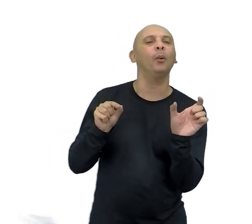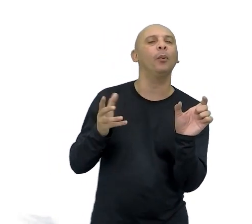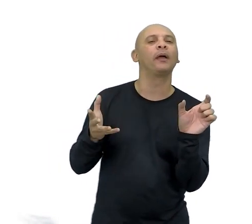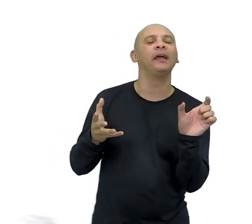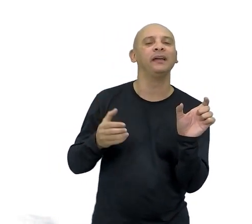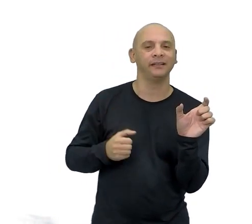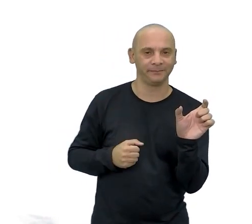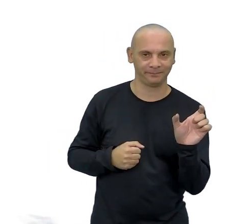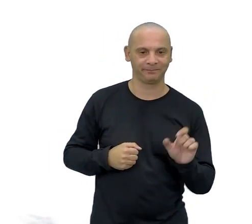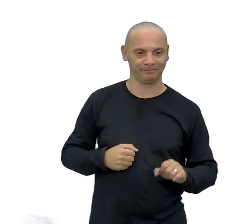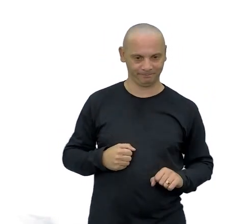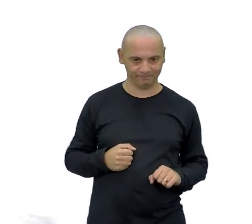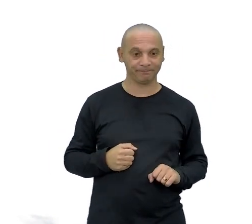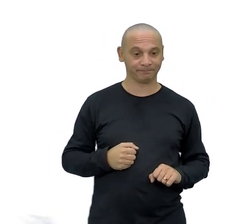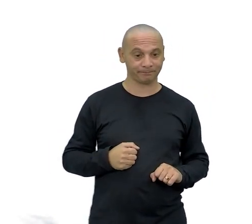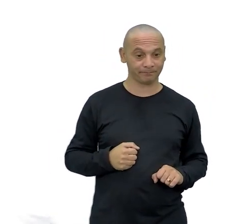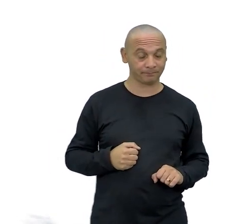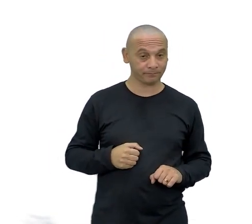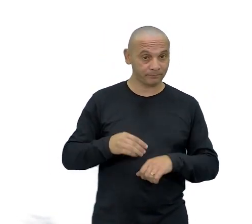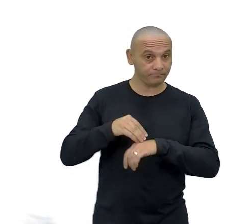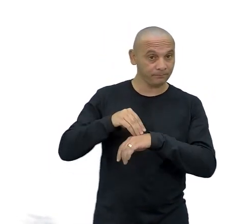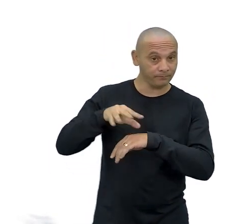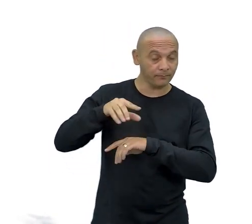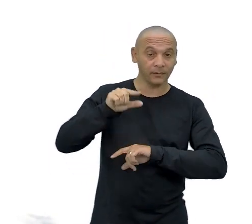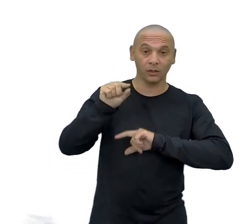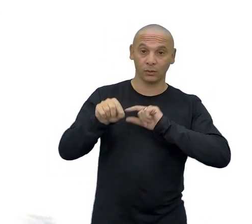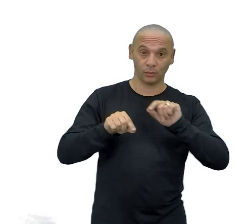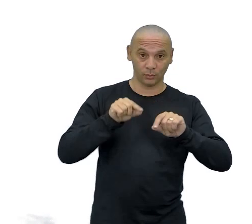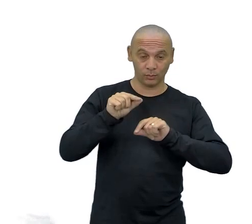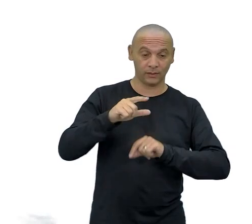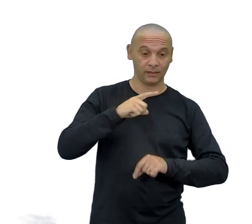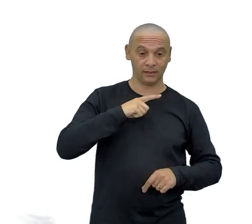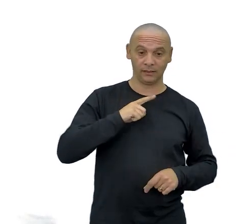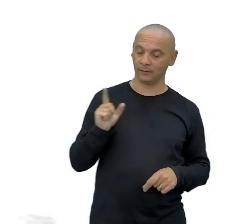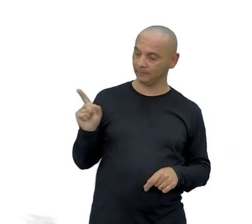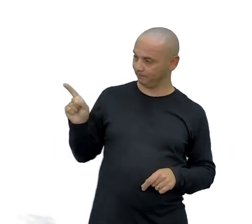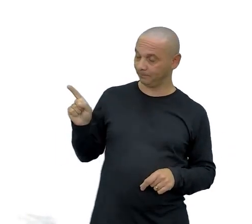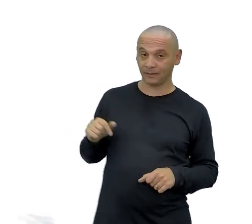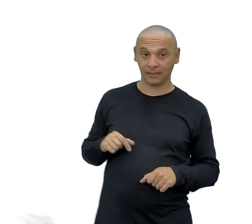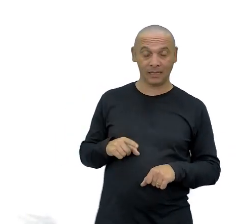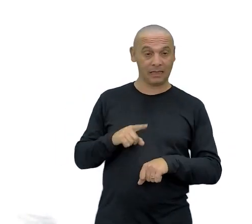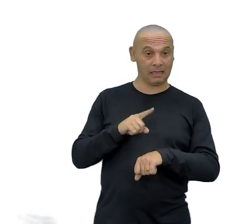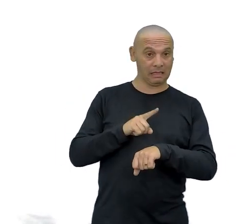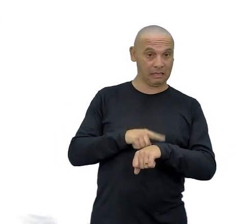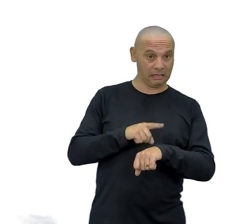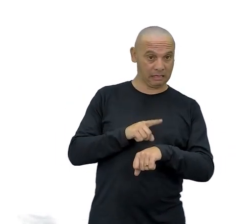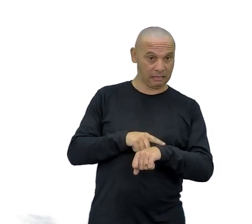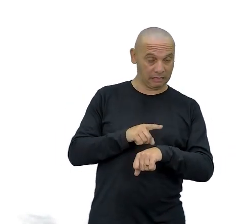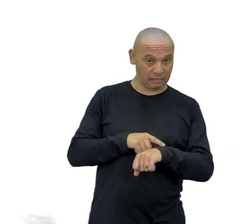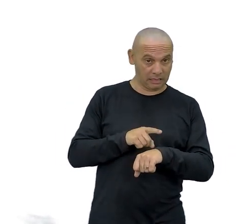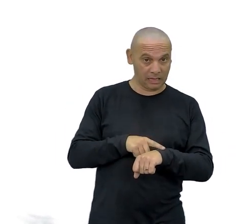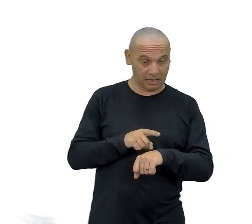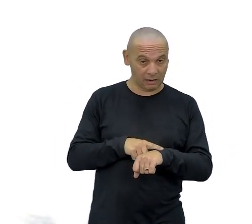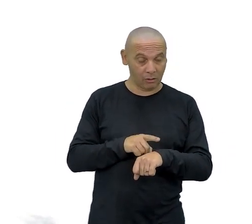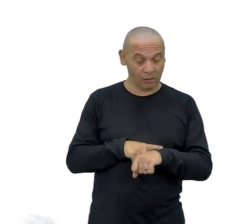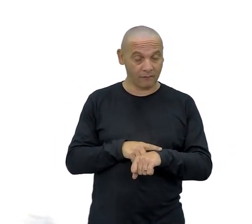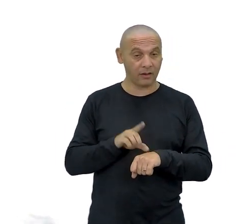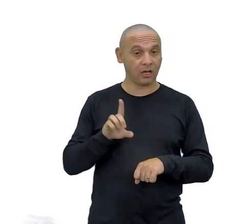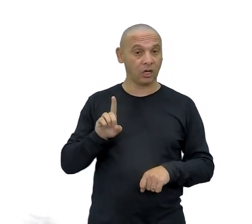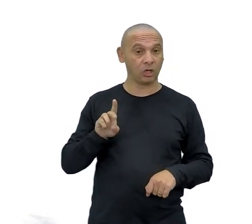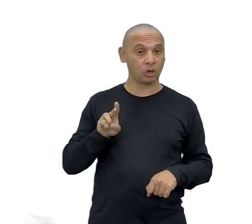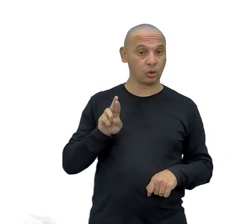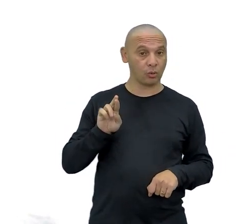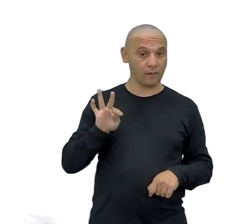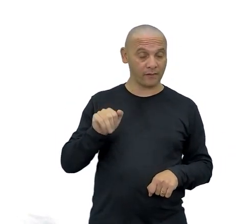certo? A sugestão da apostila para vocês, professores, é que então, aqui é o momento do durante na